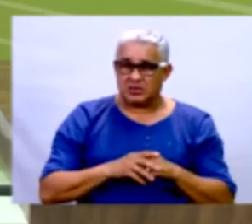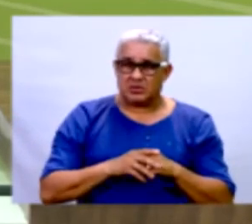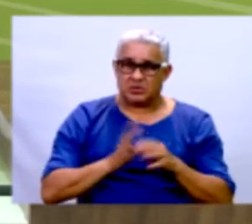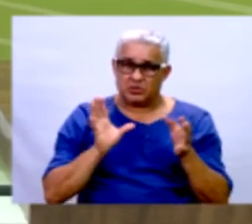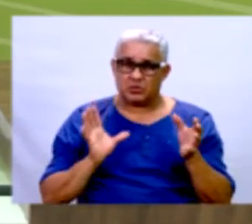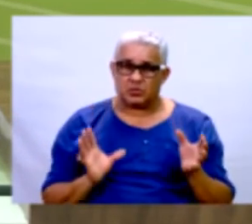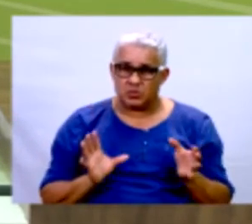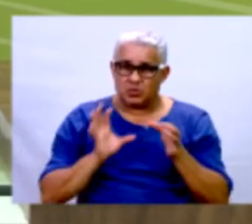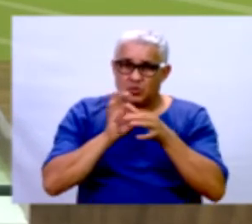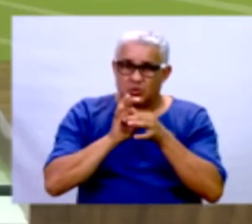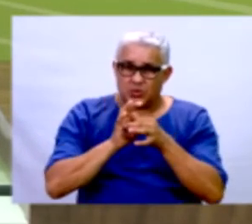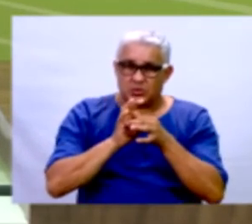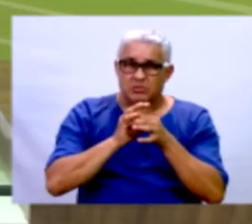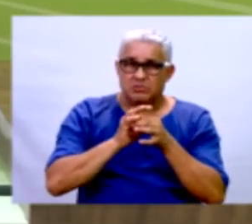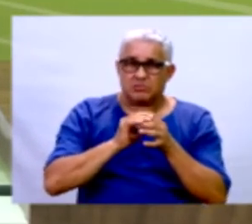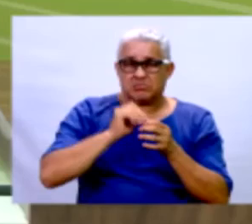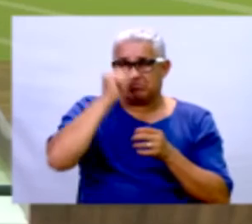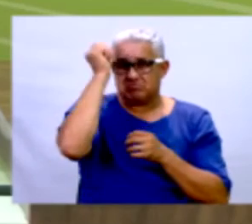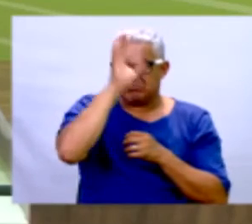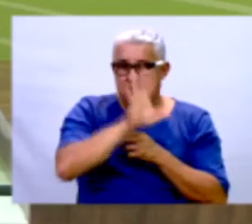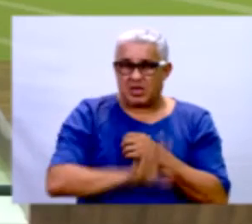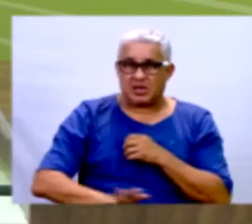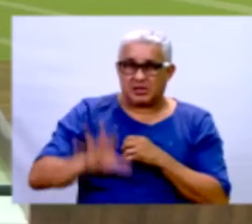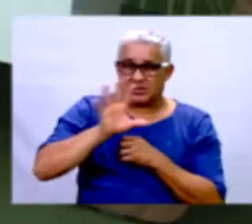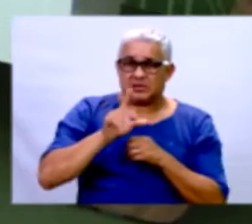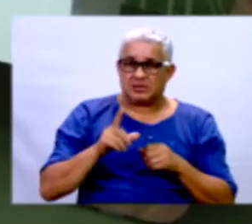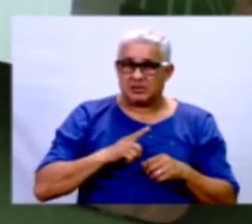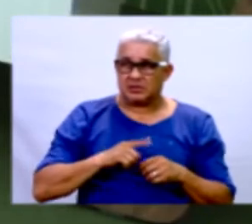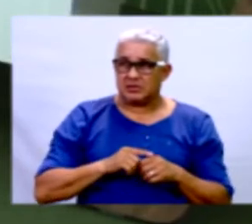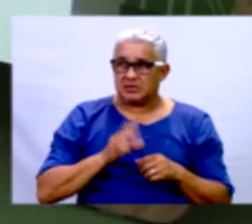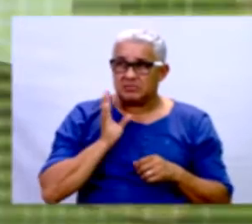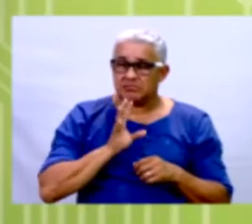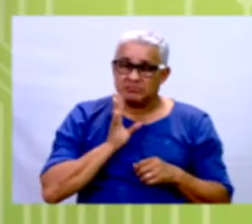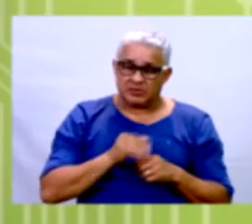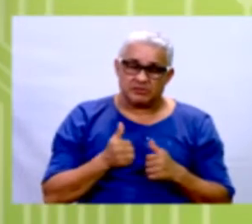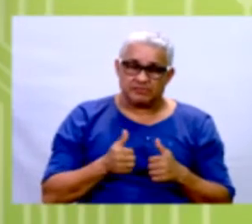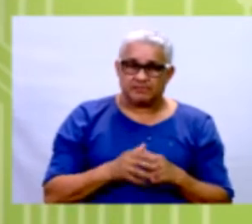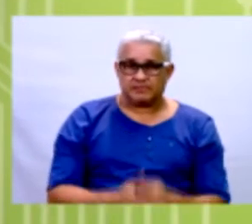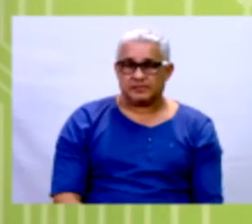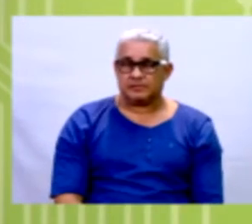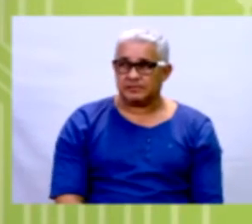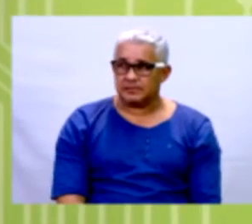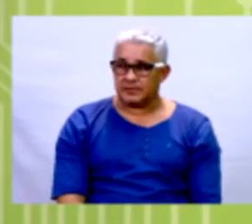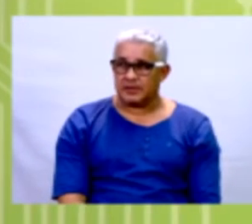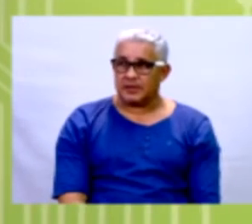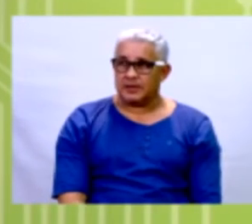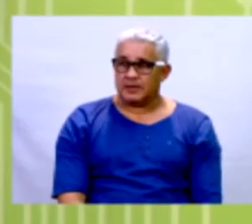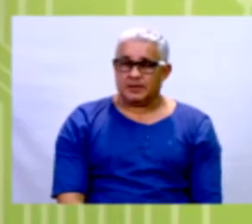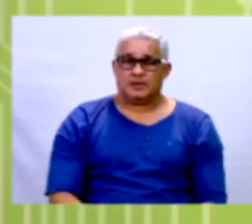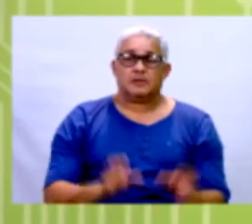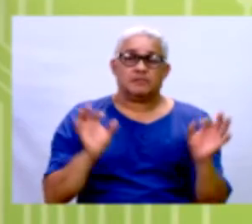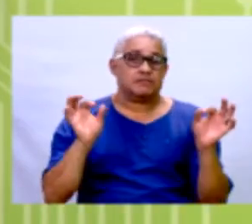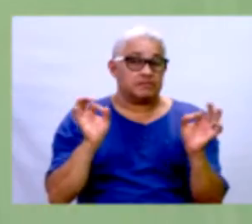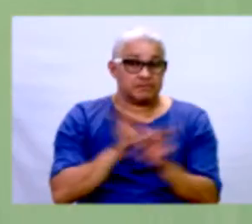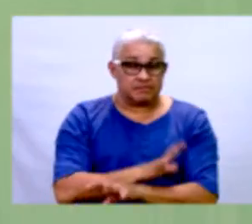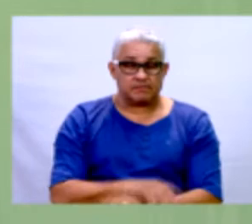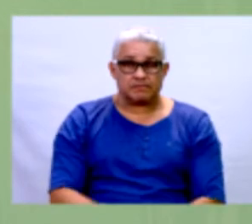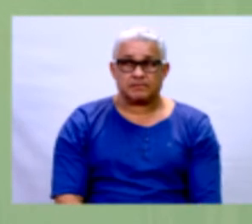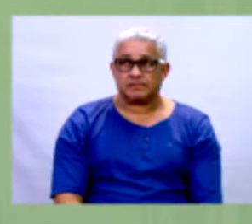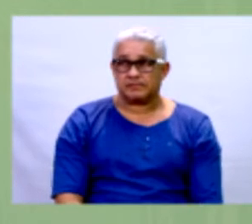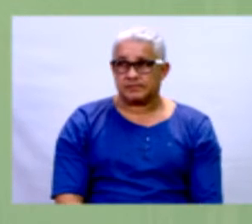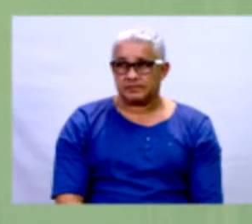maior, o contexto pai disso tudo. Tá? Legal, professor. Bom, só complementando aí, né, só